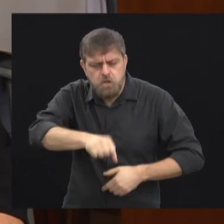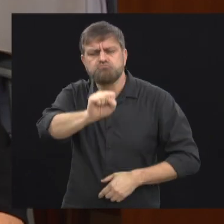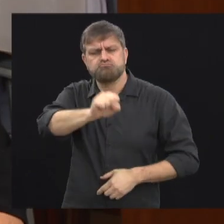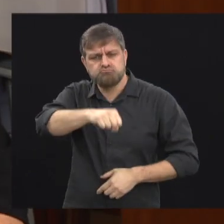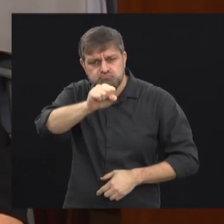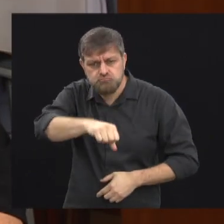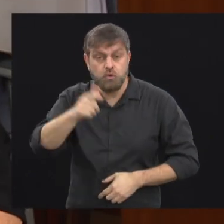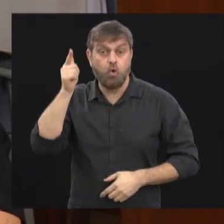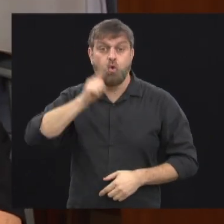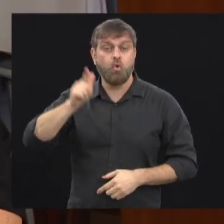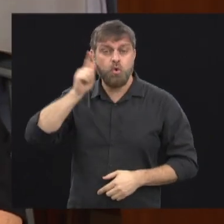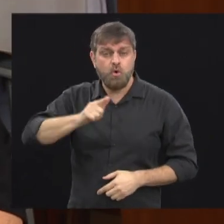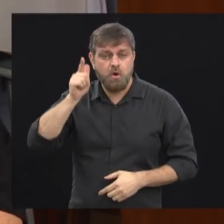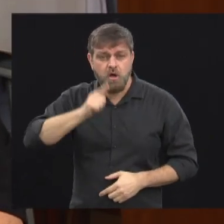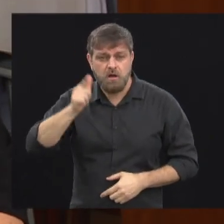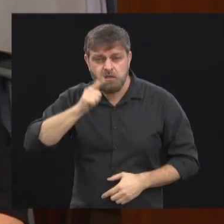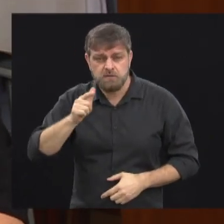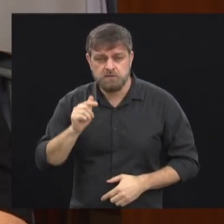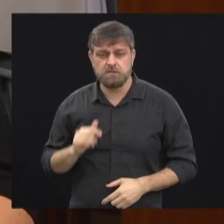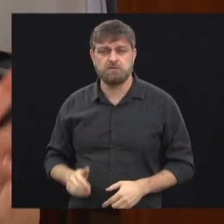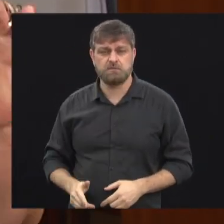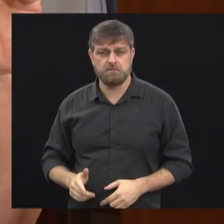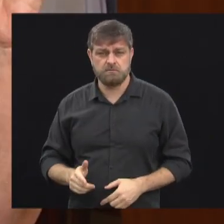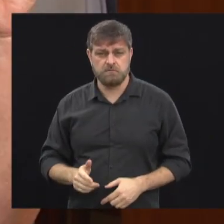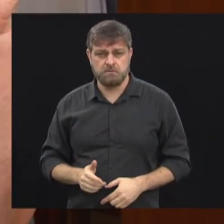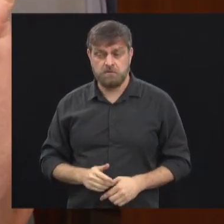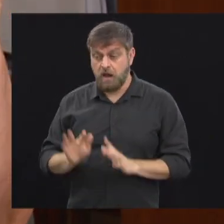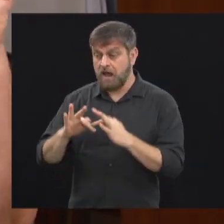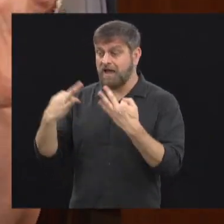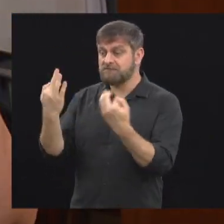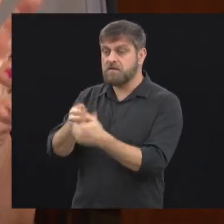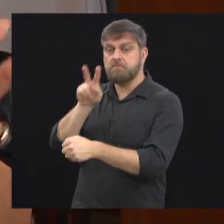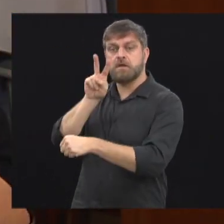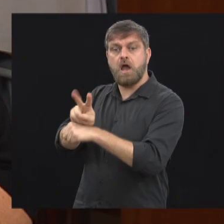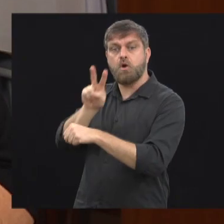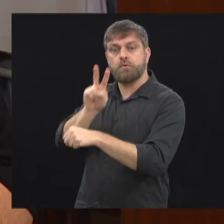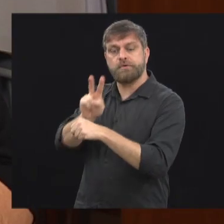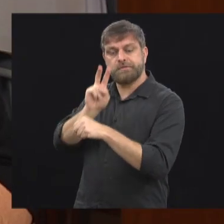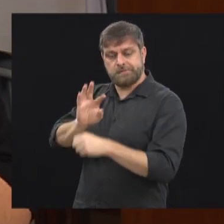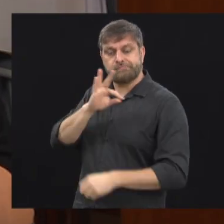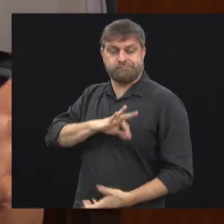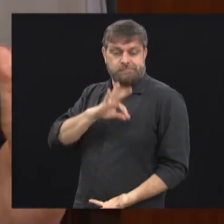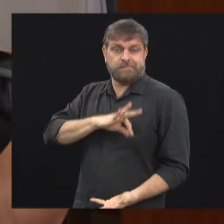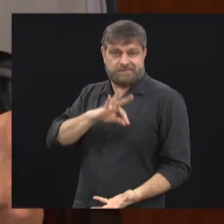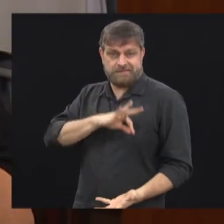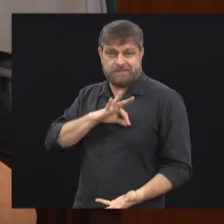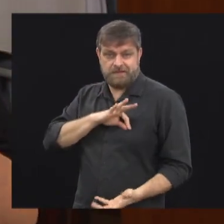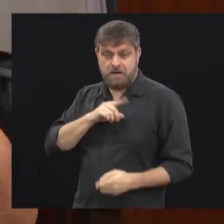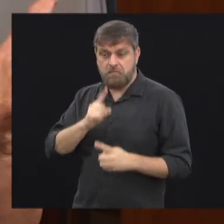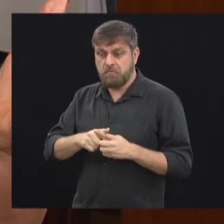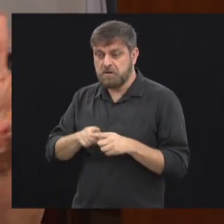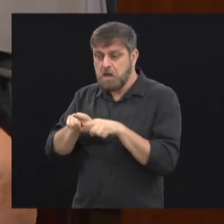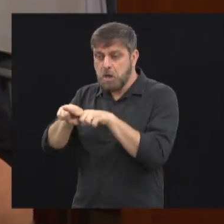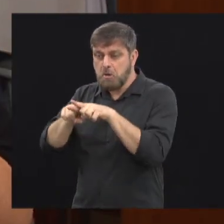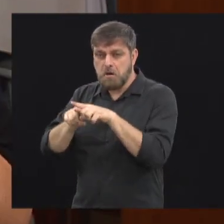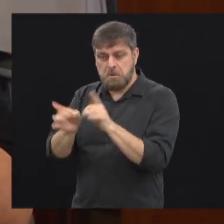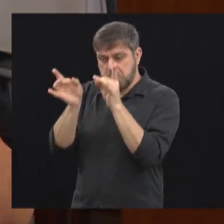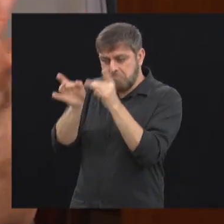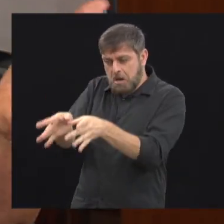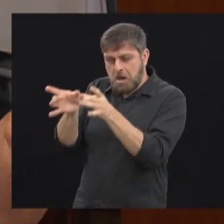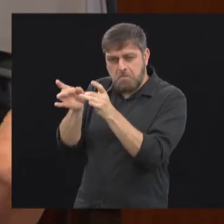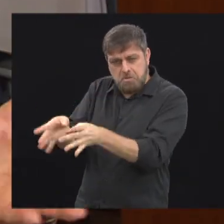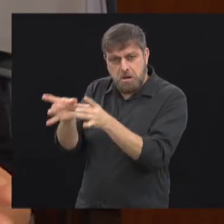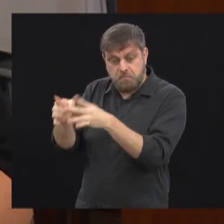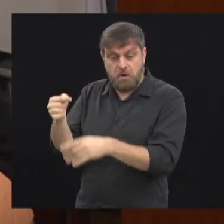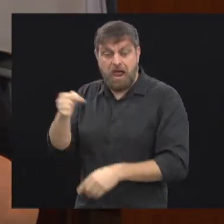e conseguiu até ser arrimo de família, porque os irmãos saíram